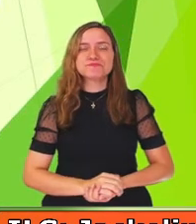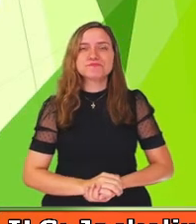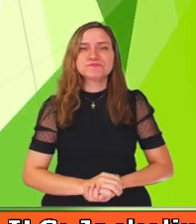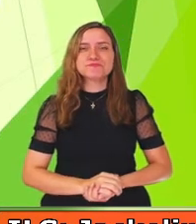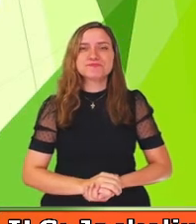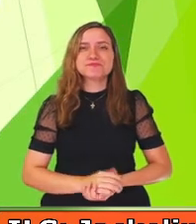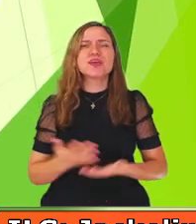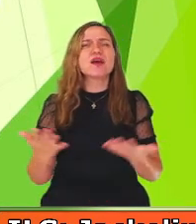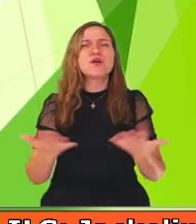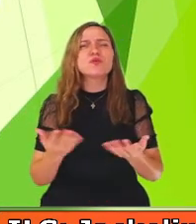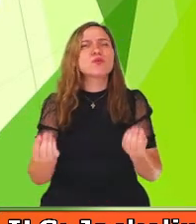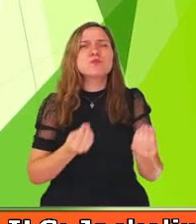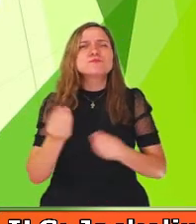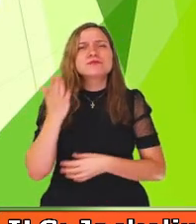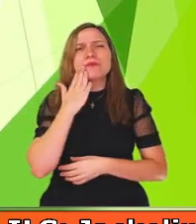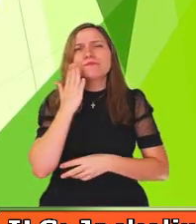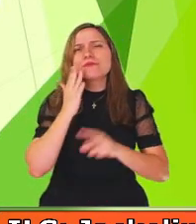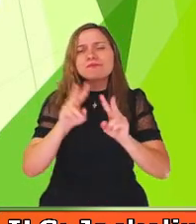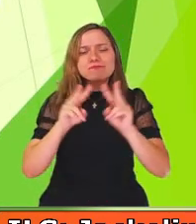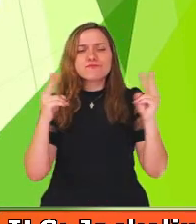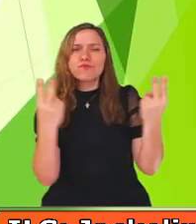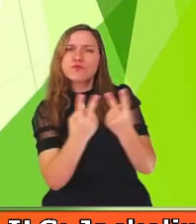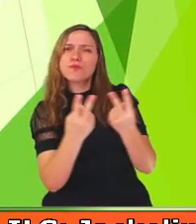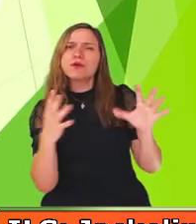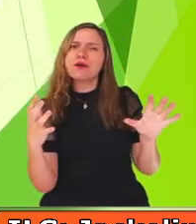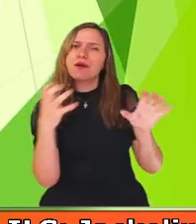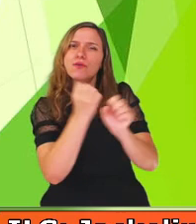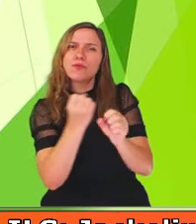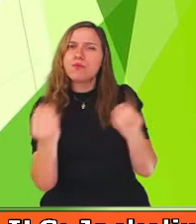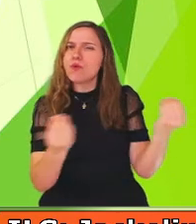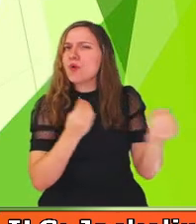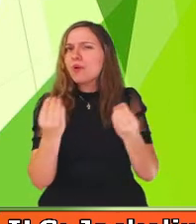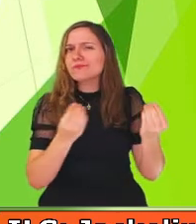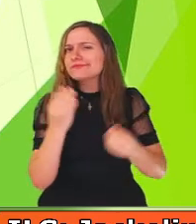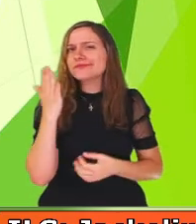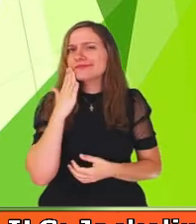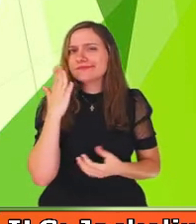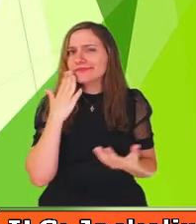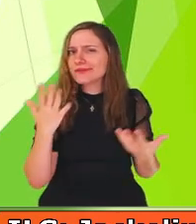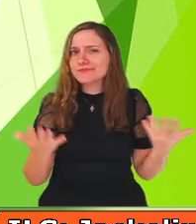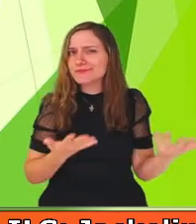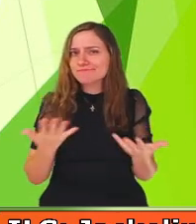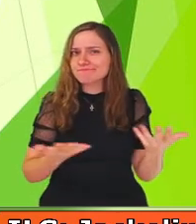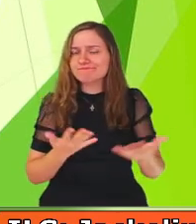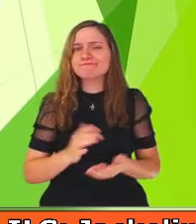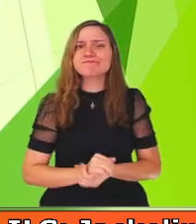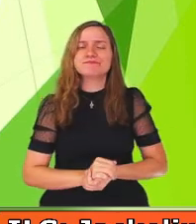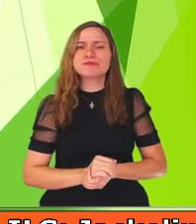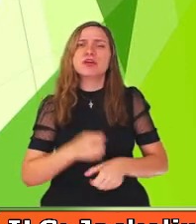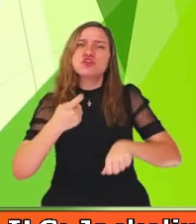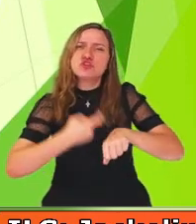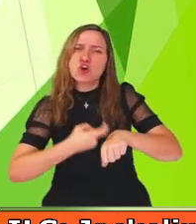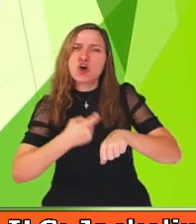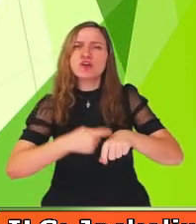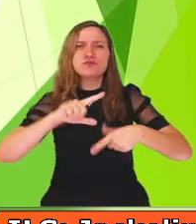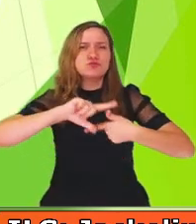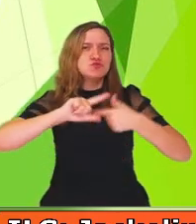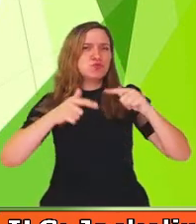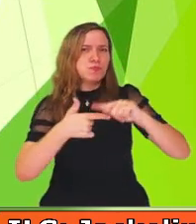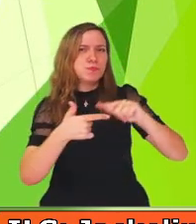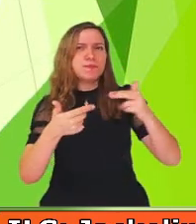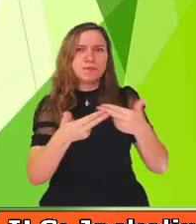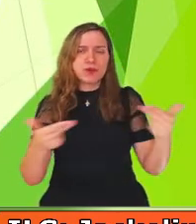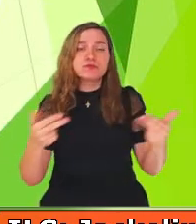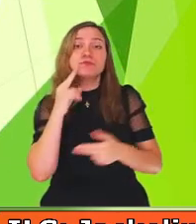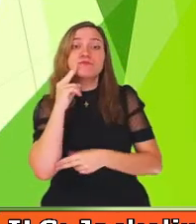Unidade de medida de volume. Para saber quanto mede, como é que a gente calcula o volume de um sólido geométrico,